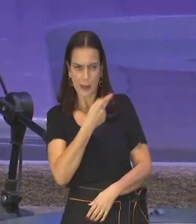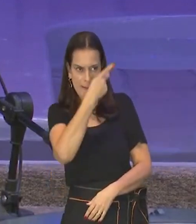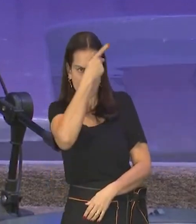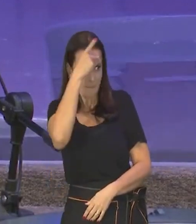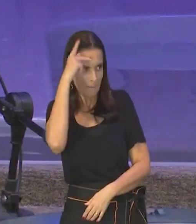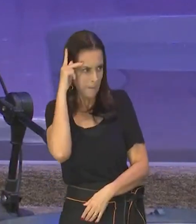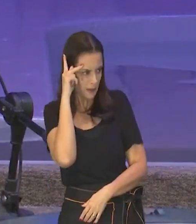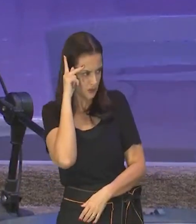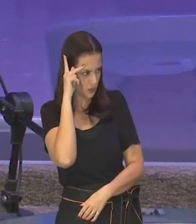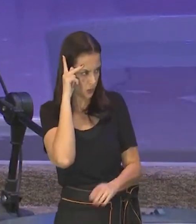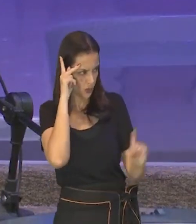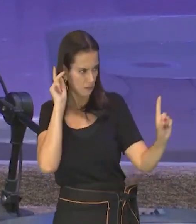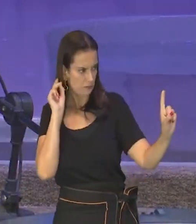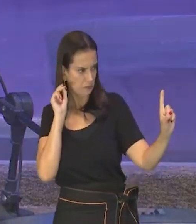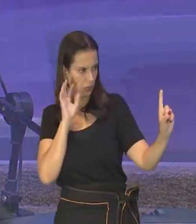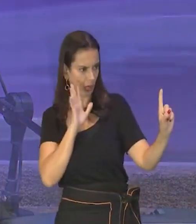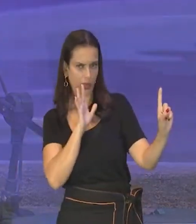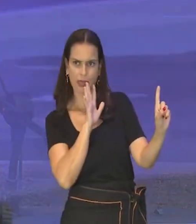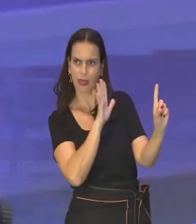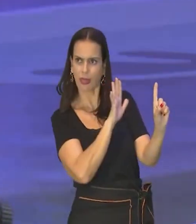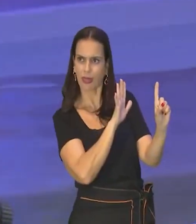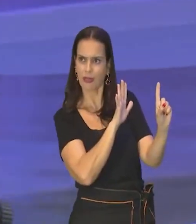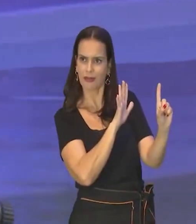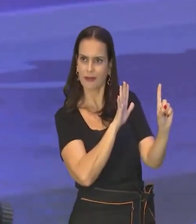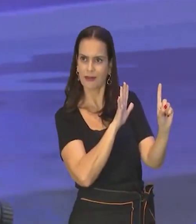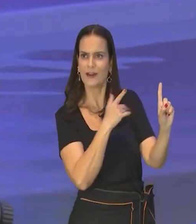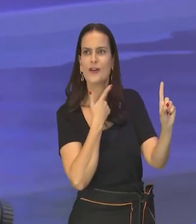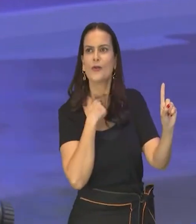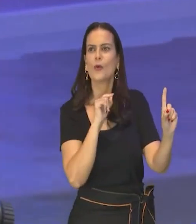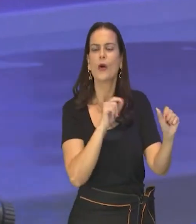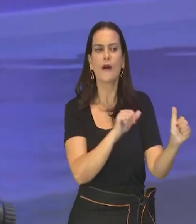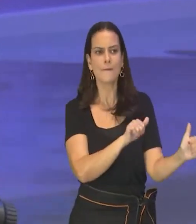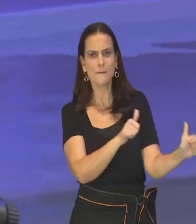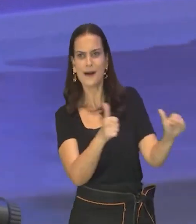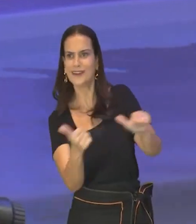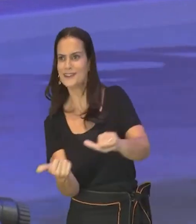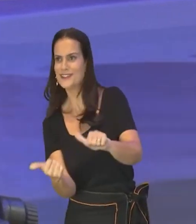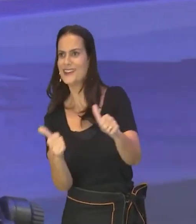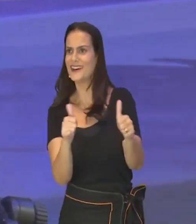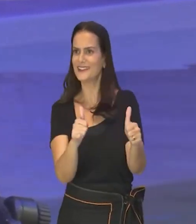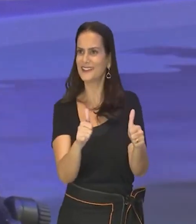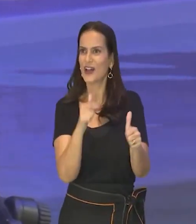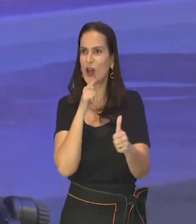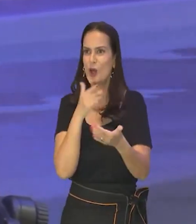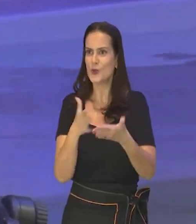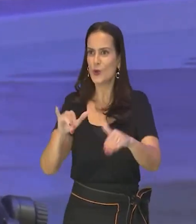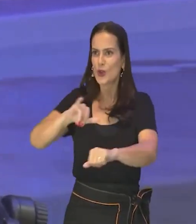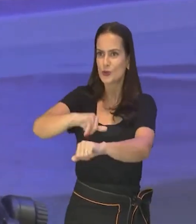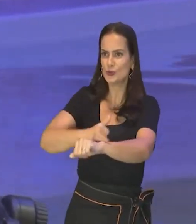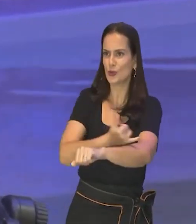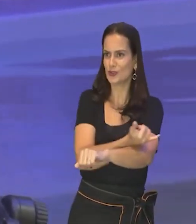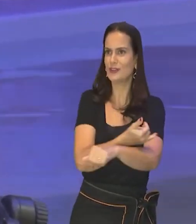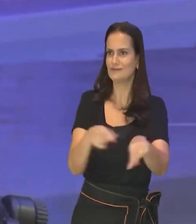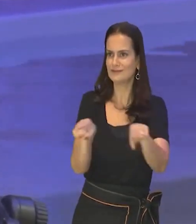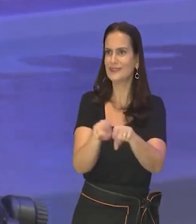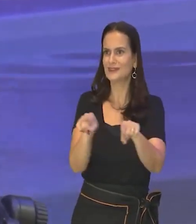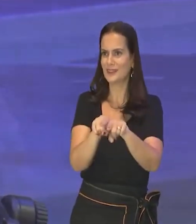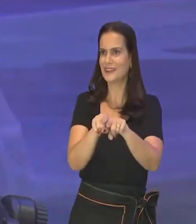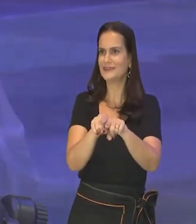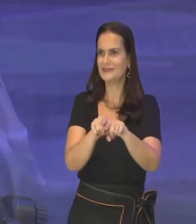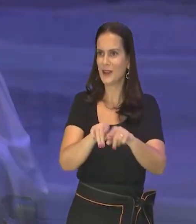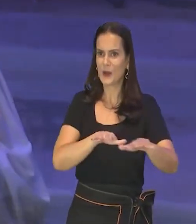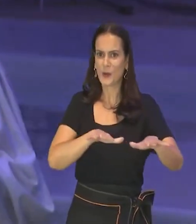se dirigiam até ele, a fim de serem batizadas no Rio Jordão, no movimento